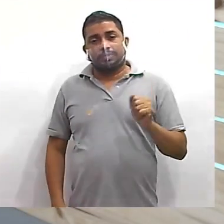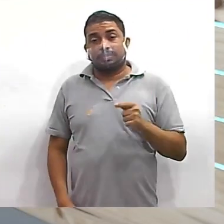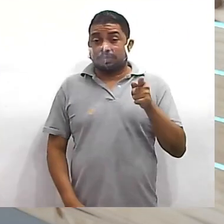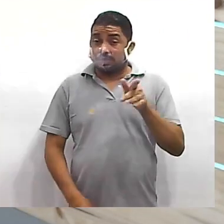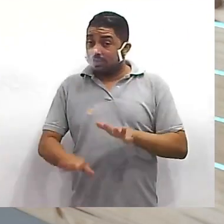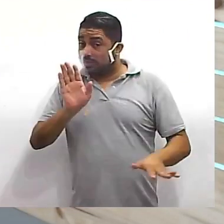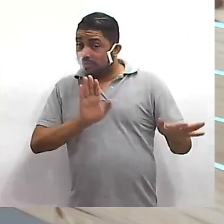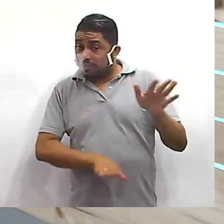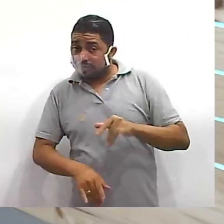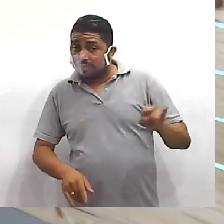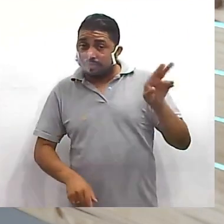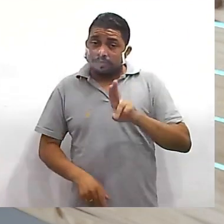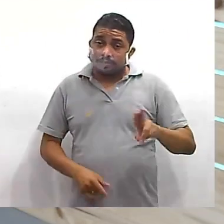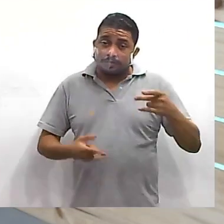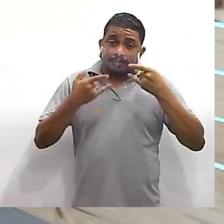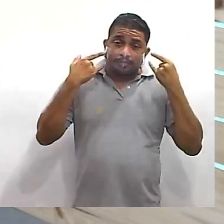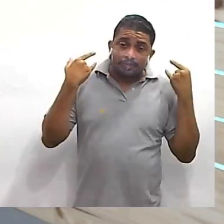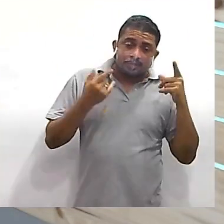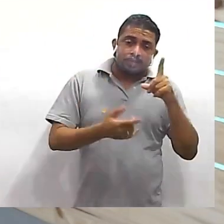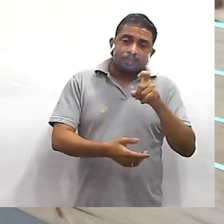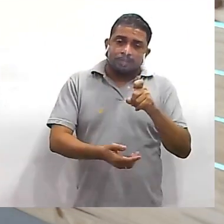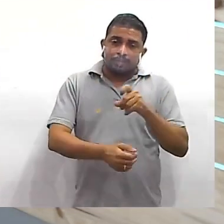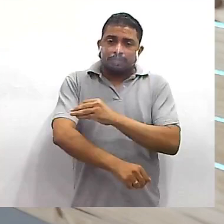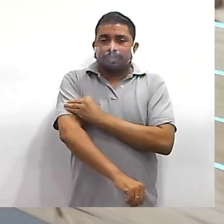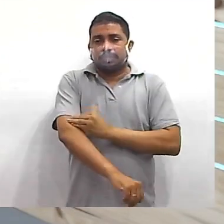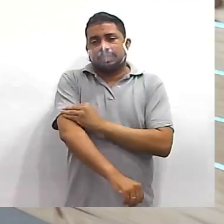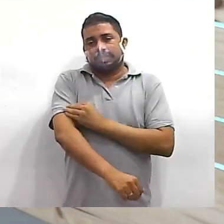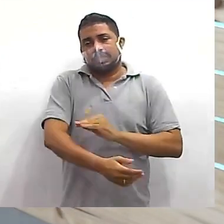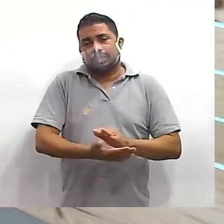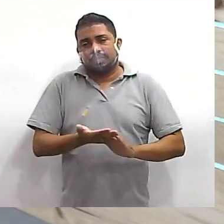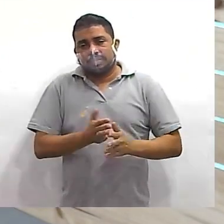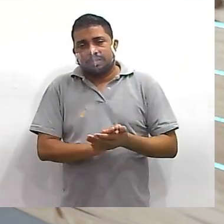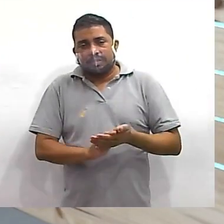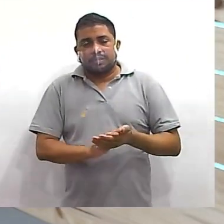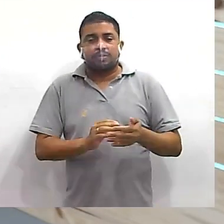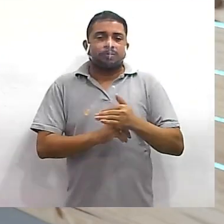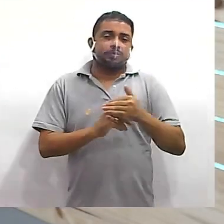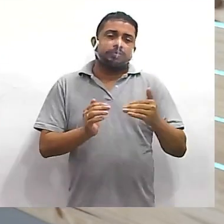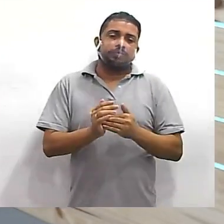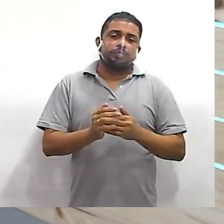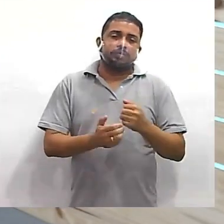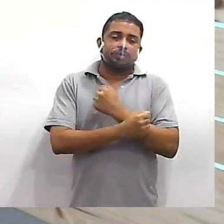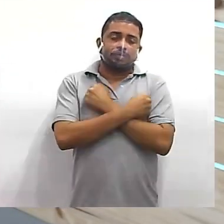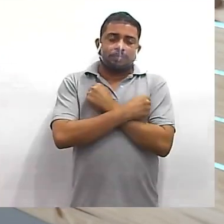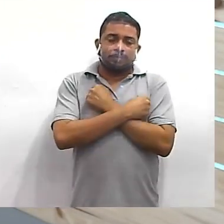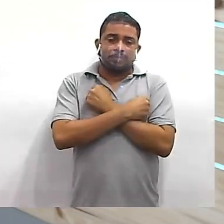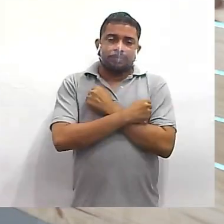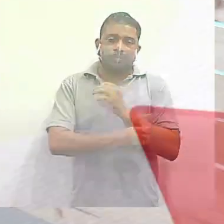cuidem aí, usem máscara, álcool gel, todos esses protocolos aí, tá? Um abraço.